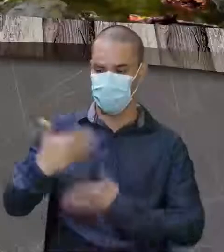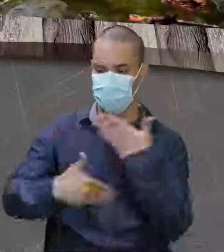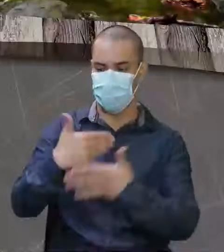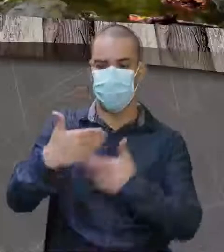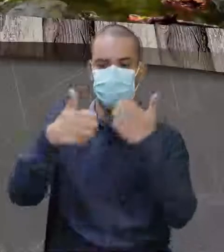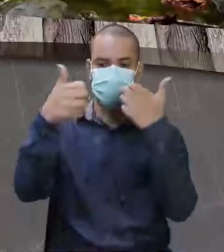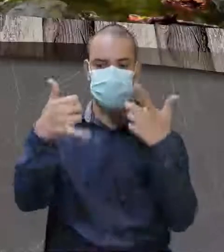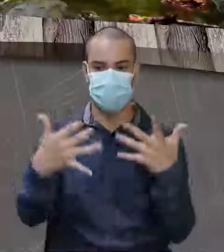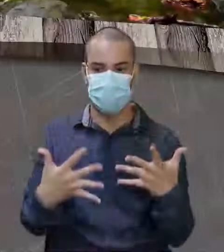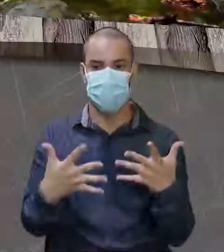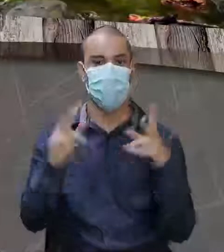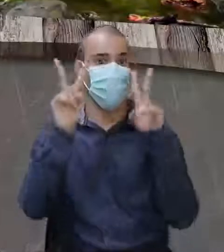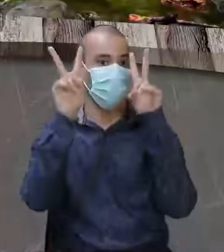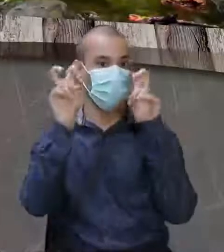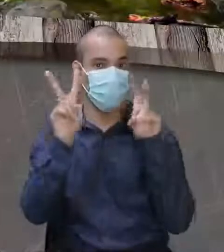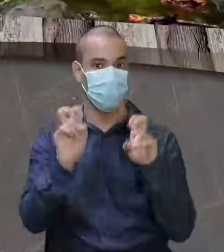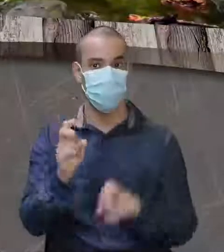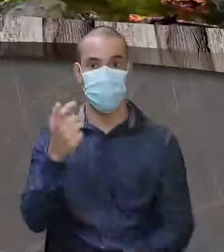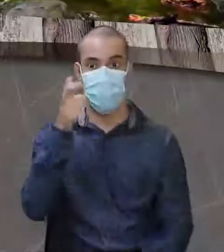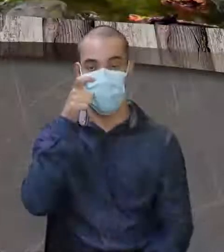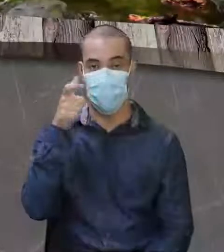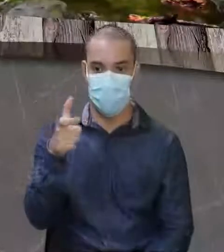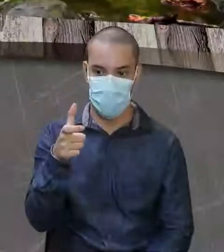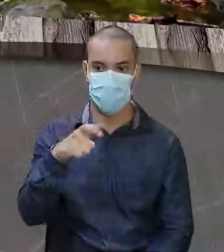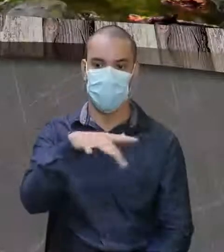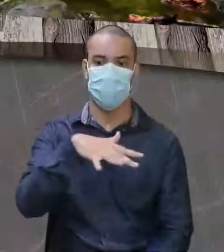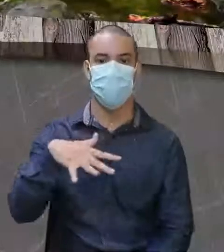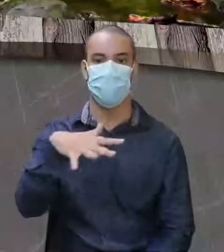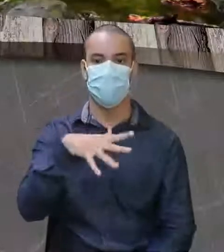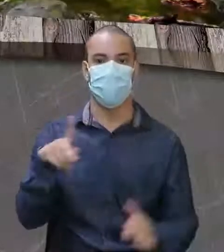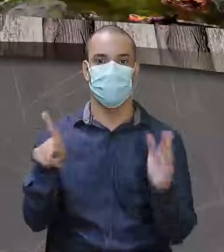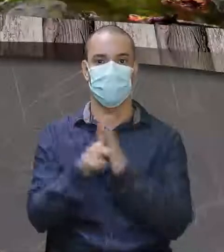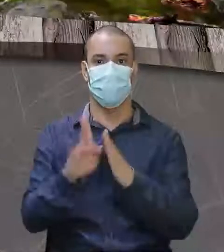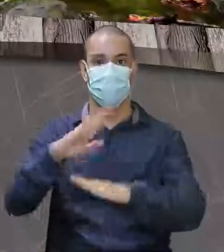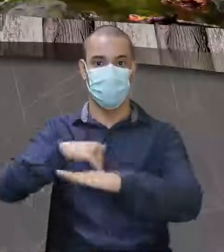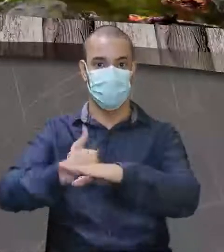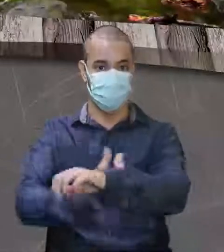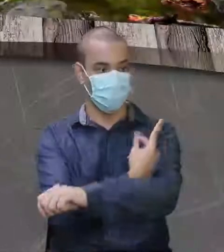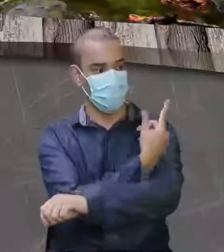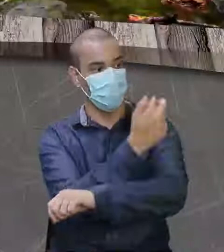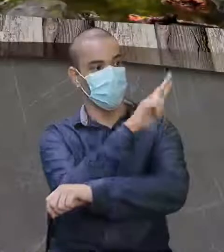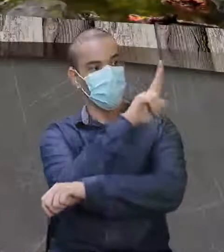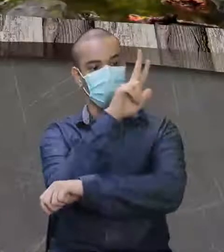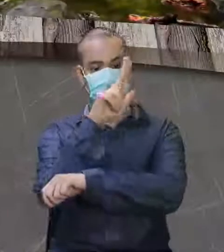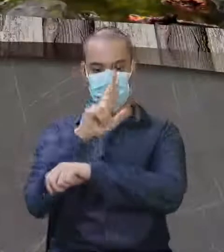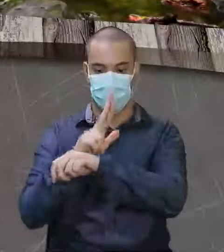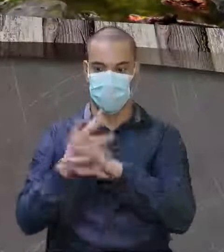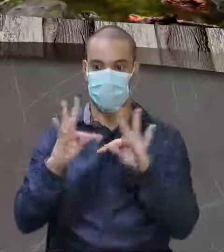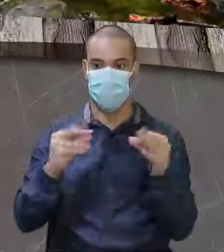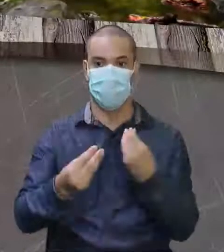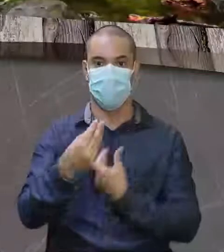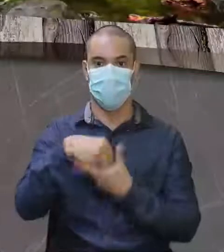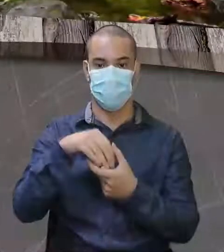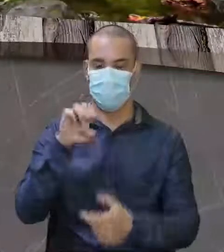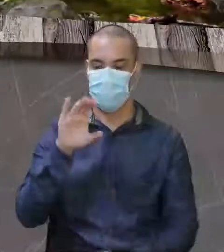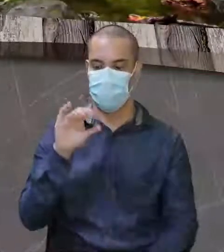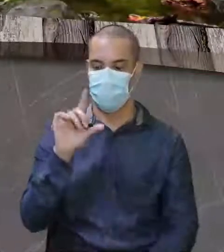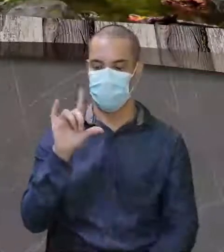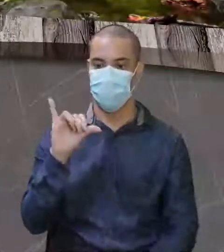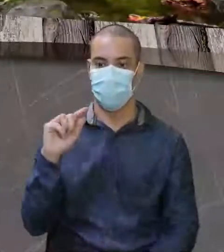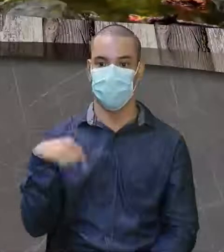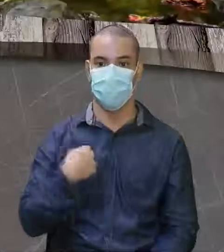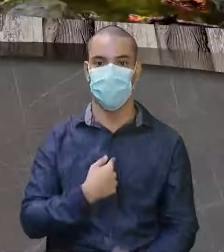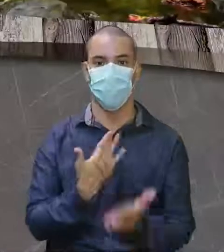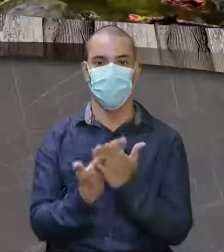um assunto muito interessante, falando sobre a parte da ecologia, né? Dentro da ecologia, o que a gente vai estudar? A gente estuda